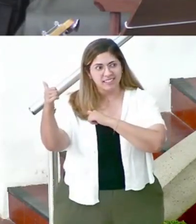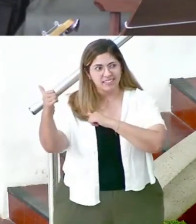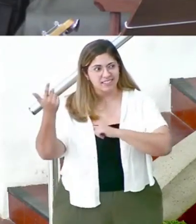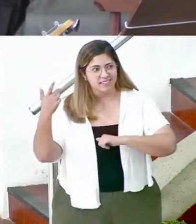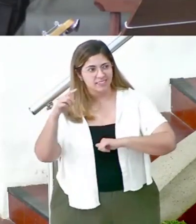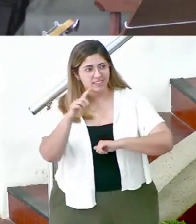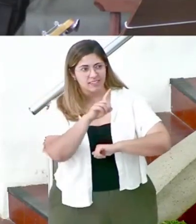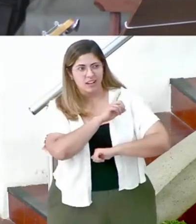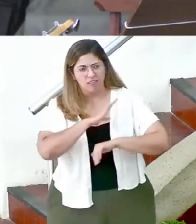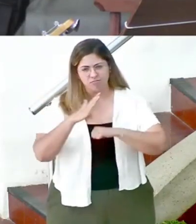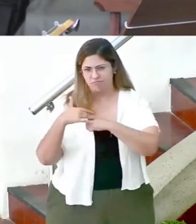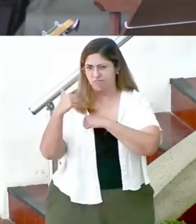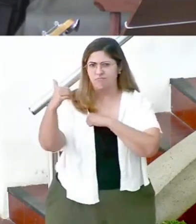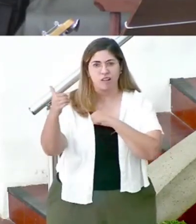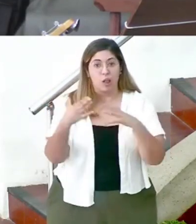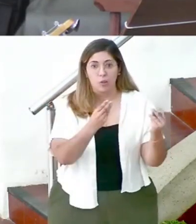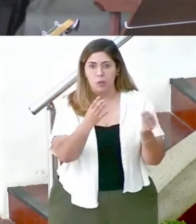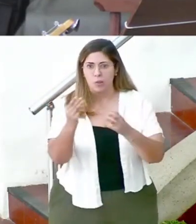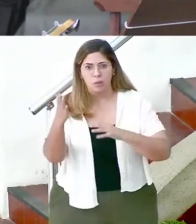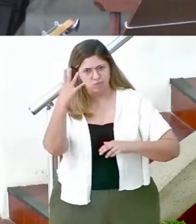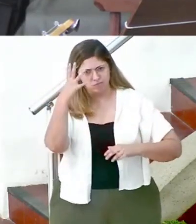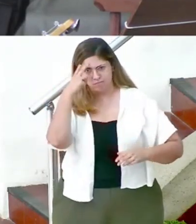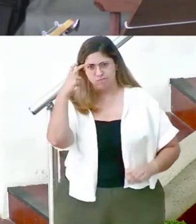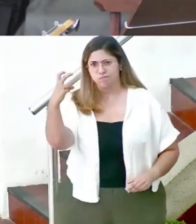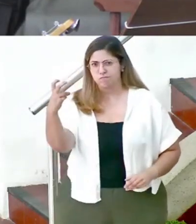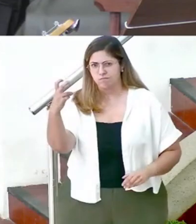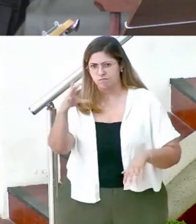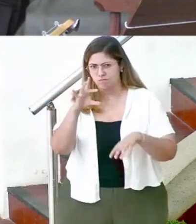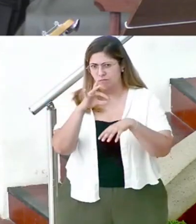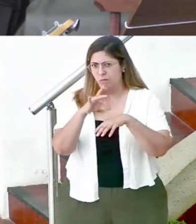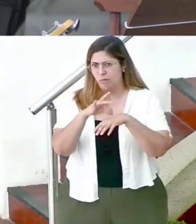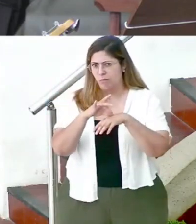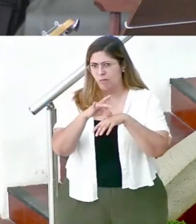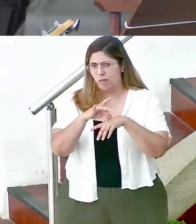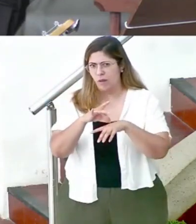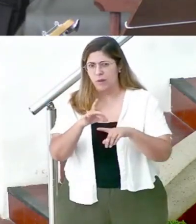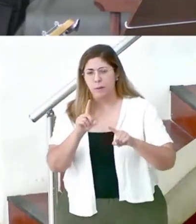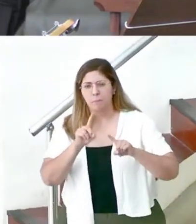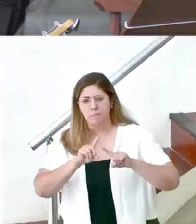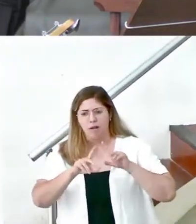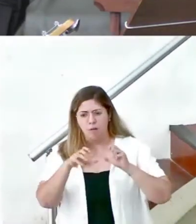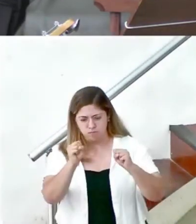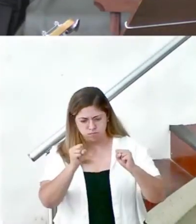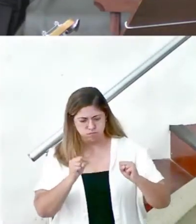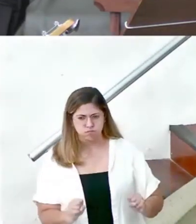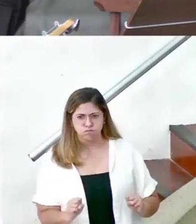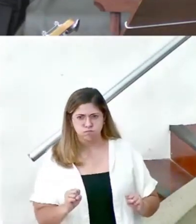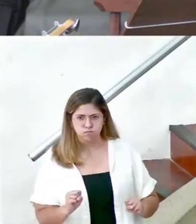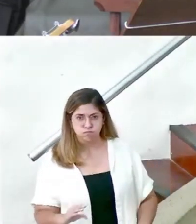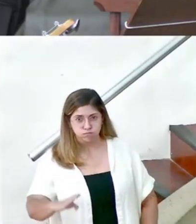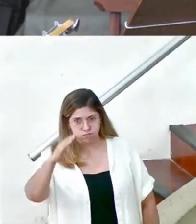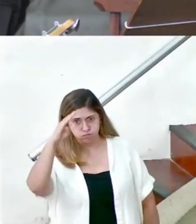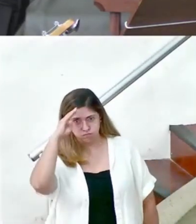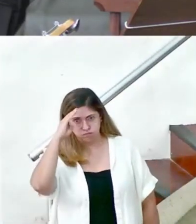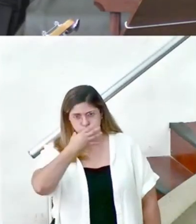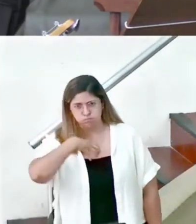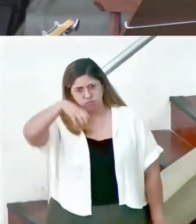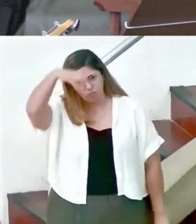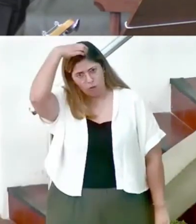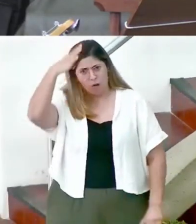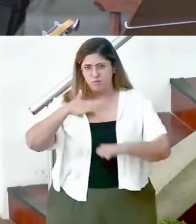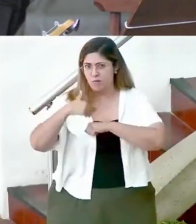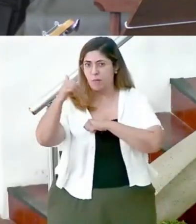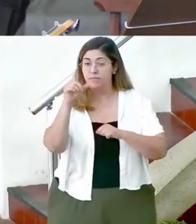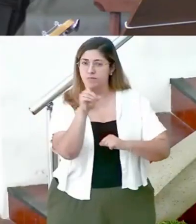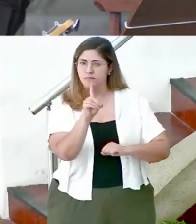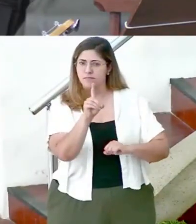foram chamados muitos sábios, segundo a carne, nem muitos poderosos, nem muitos de nobre nascimento. Pelo